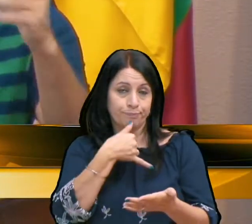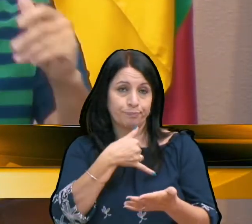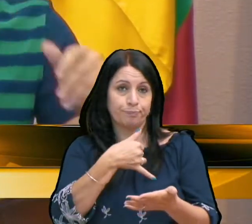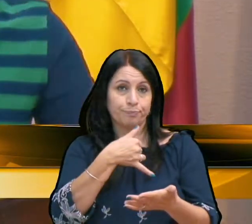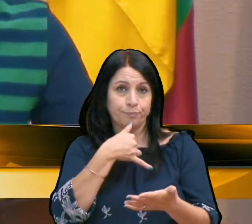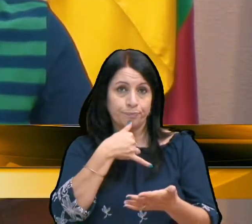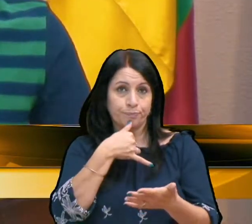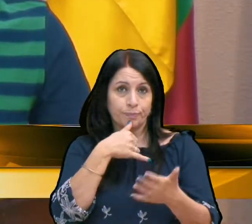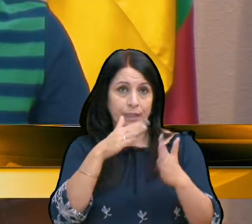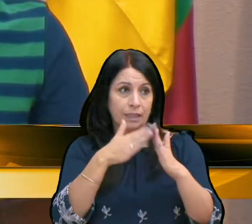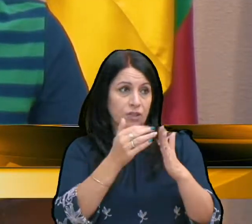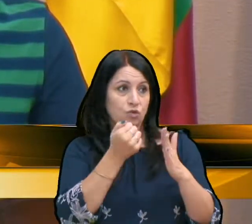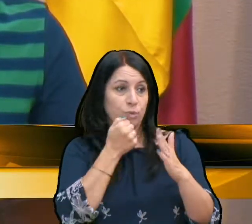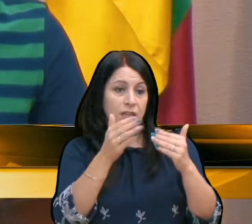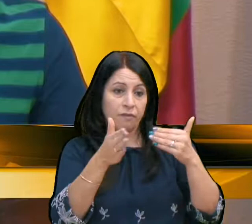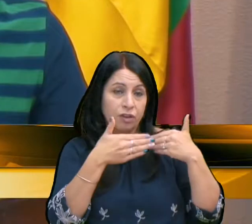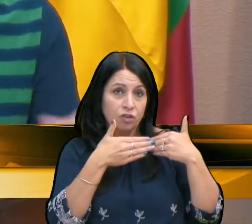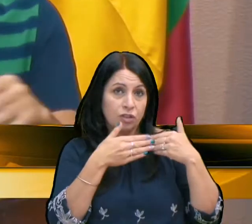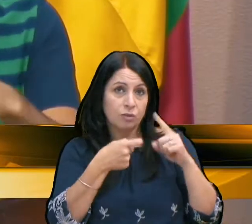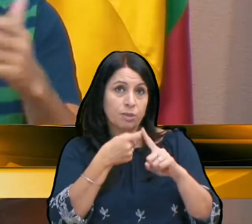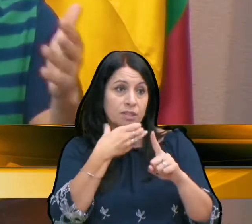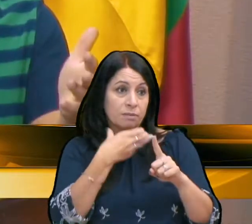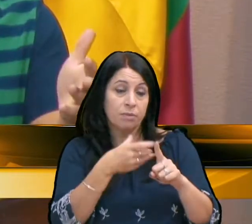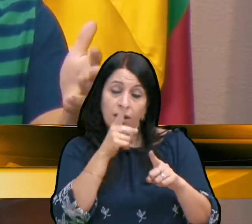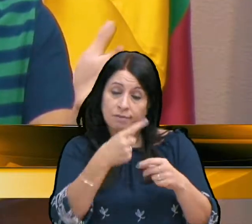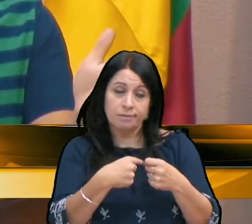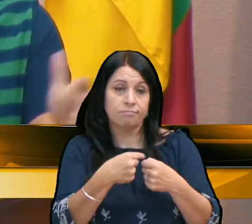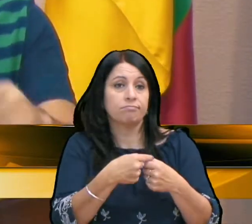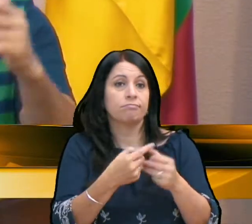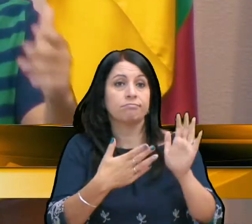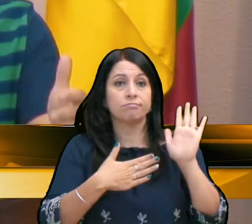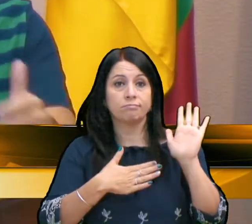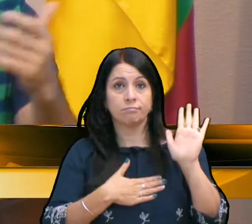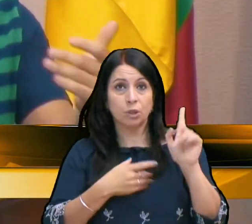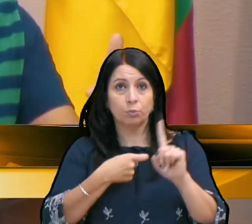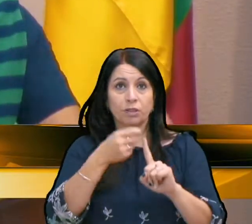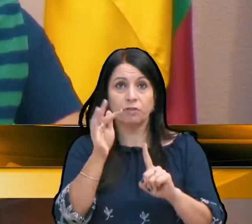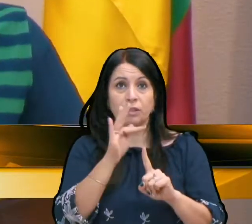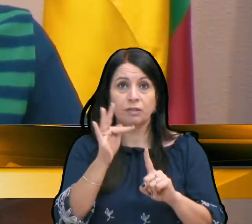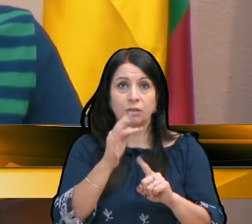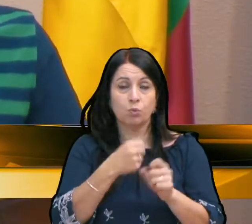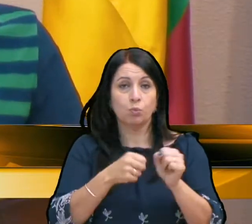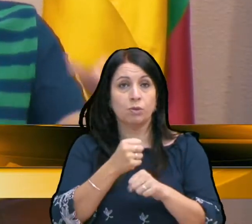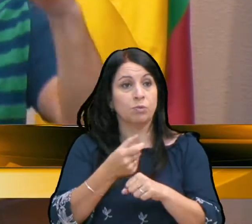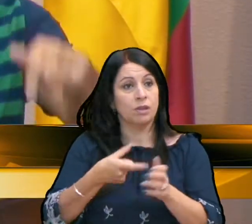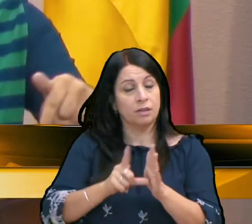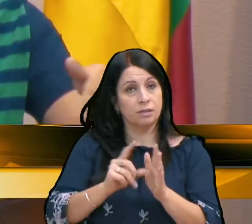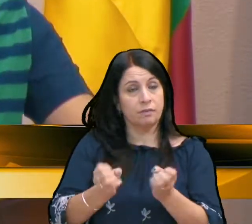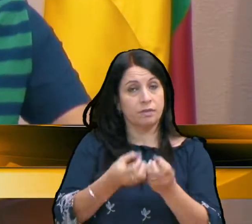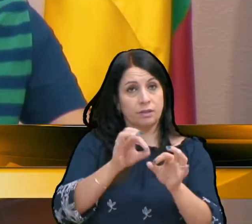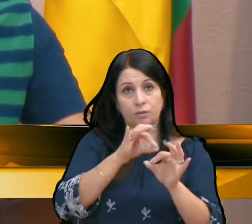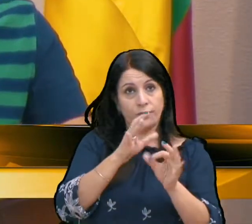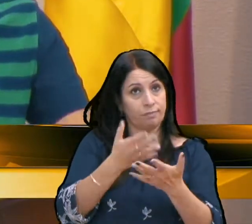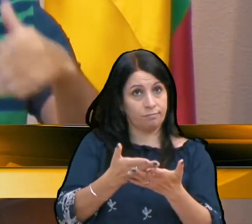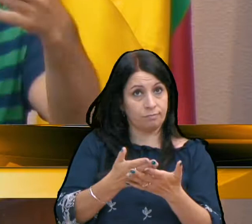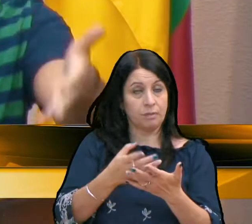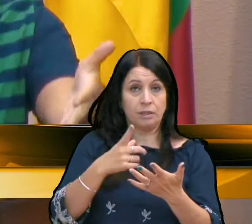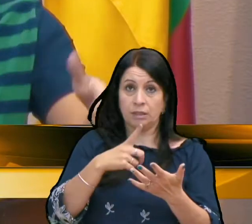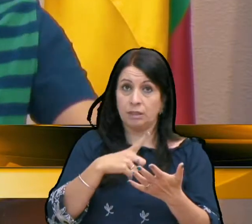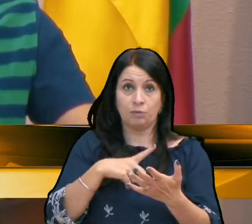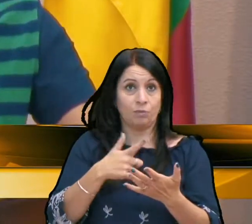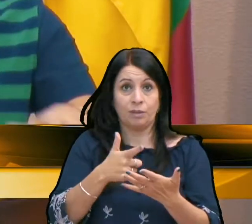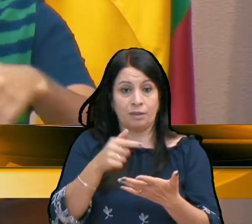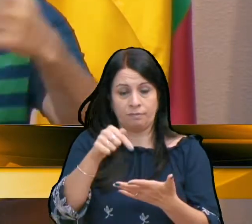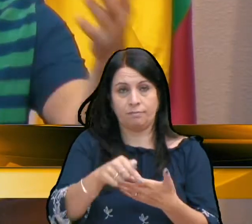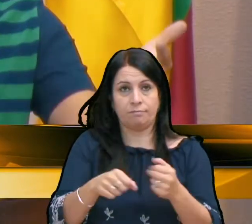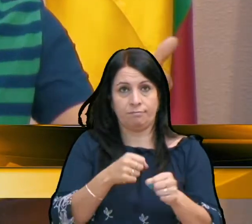A Casa de Pedra está fechada desde dezembro. Essa é a cidade que se prometeu no mês de fevereiro, um ano antes da Festa da Uva, que não teria, que não tem